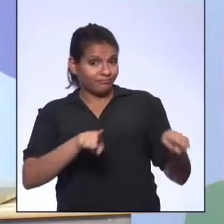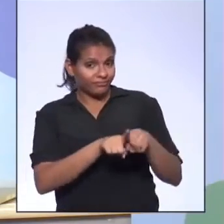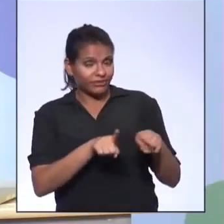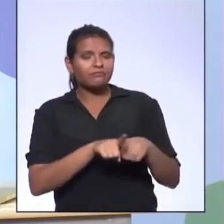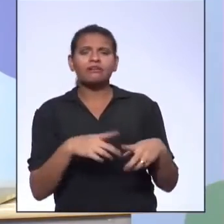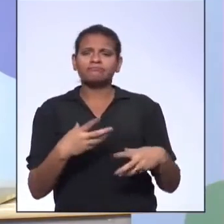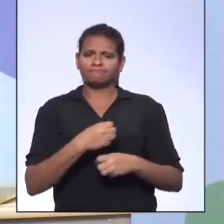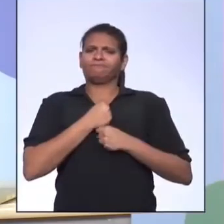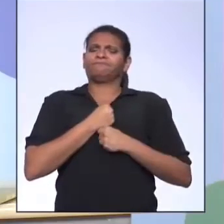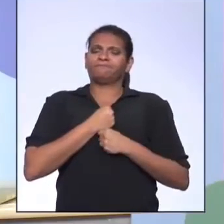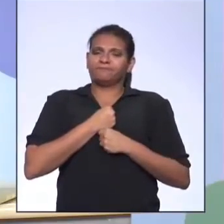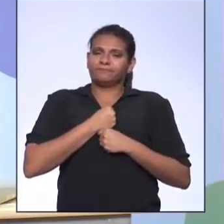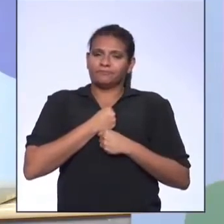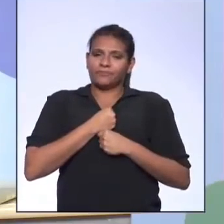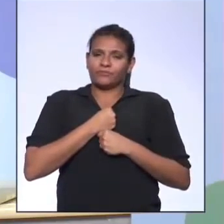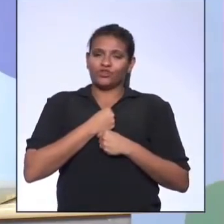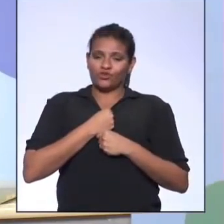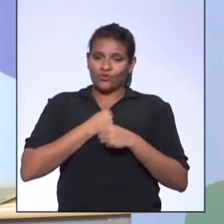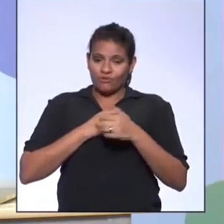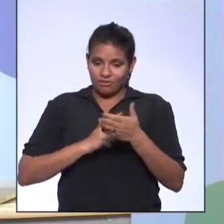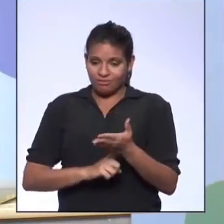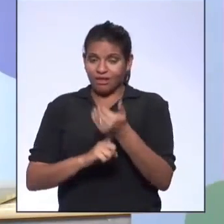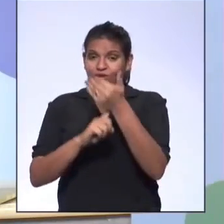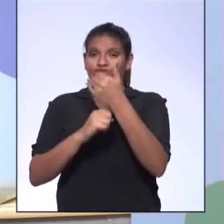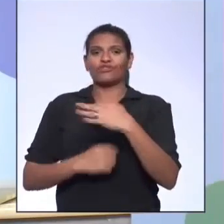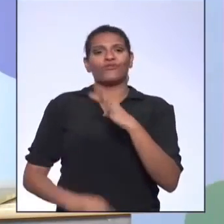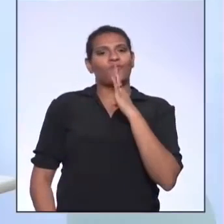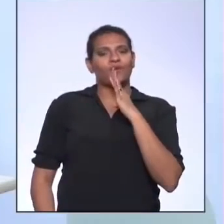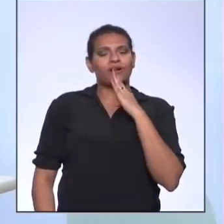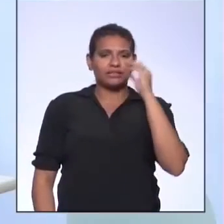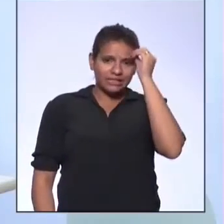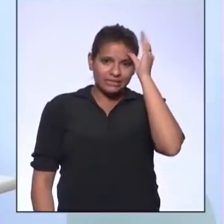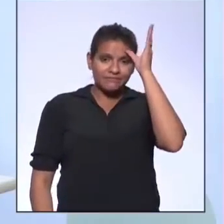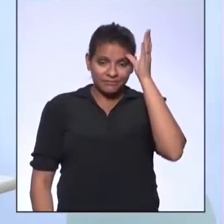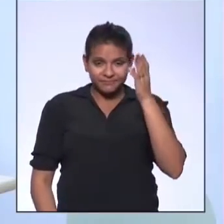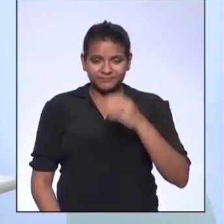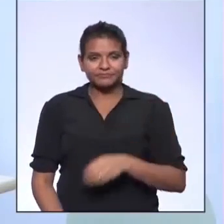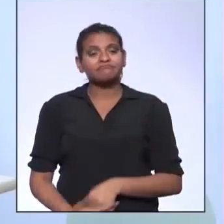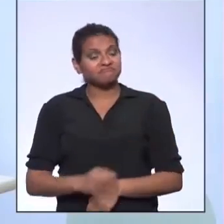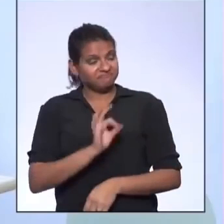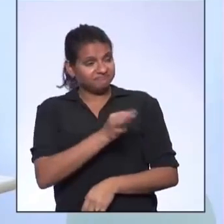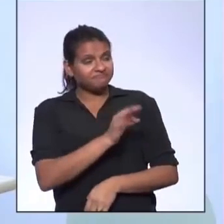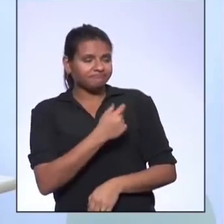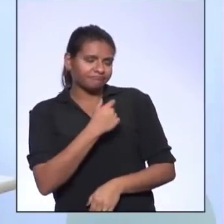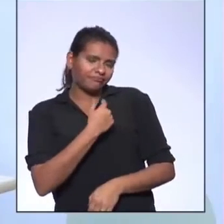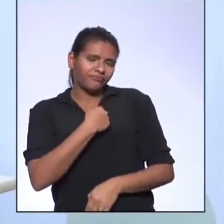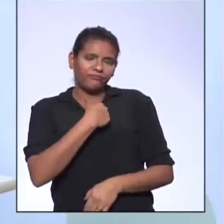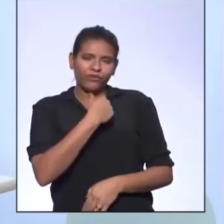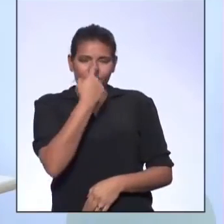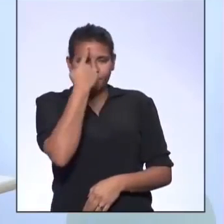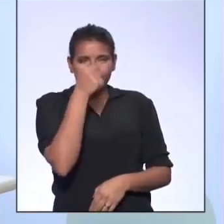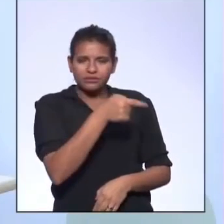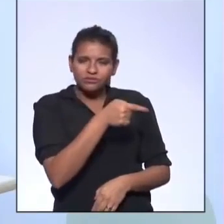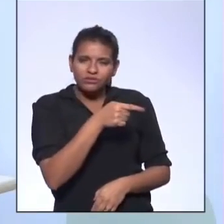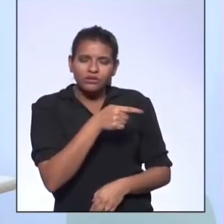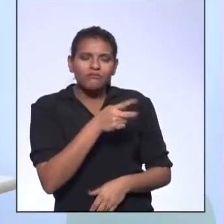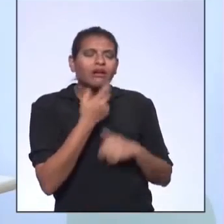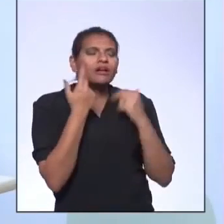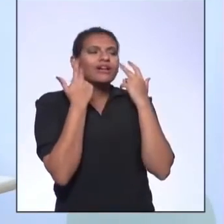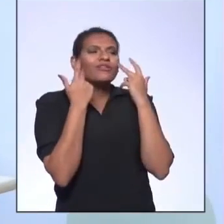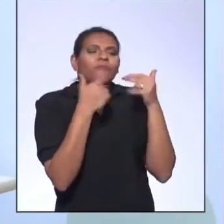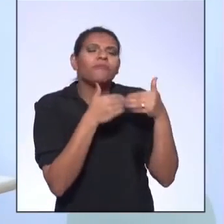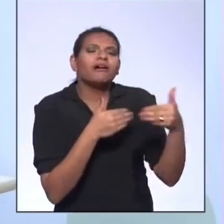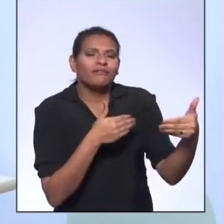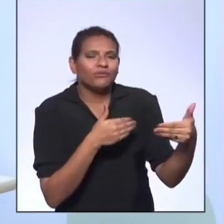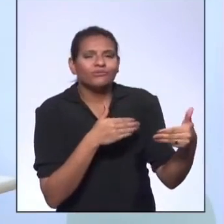dentro de uma sociedade tecnológica. Bem legal esse Eu da acredito Cleide, mais né? nesse, eu acredito que Bem legal. esse novo normal trará pessoas mais